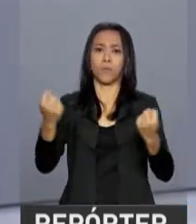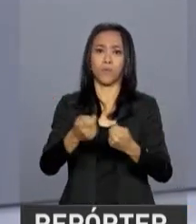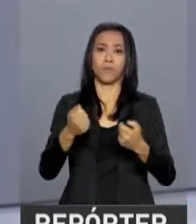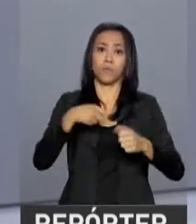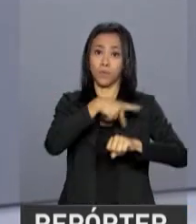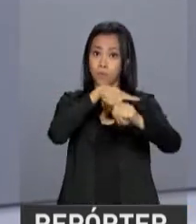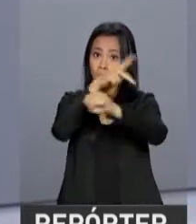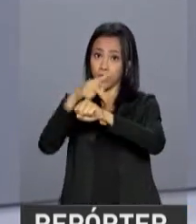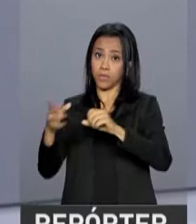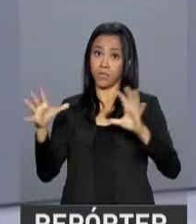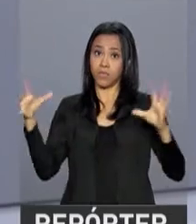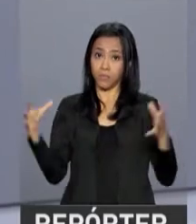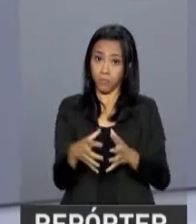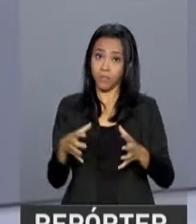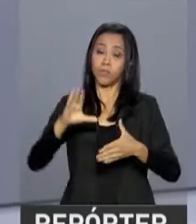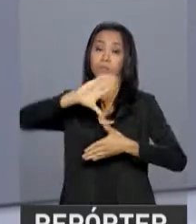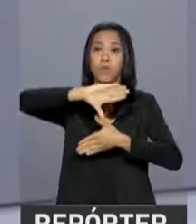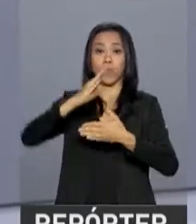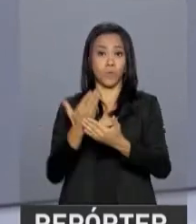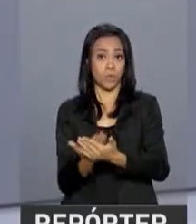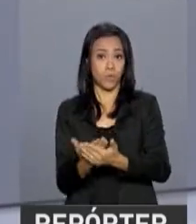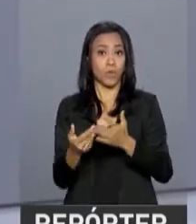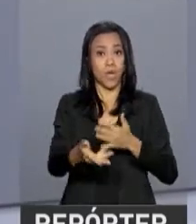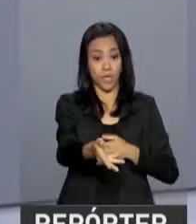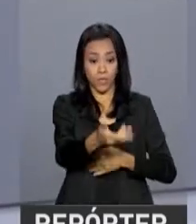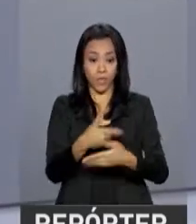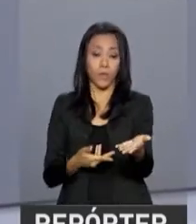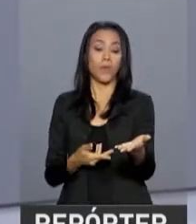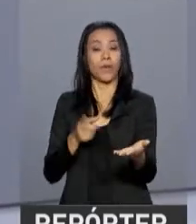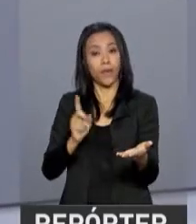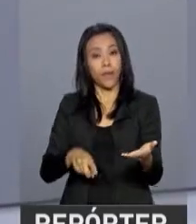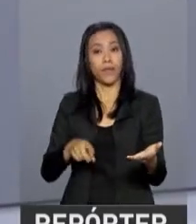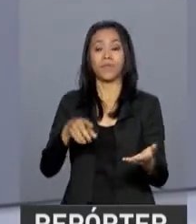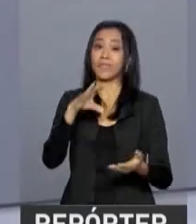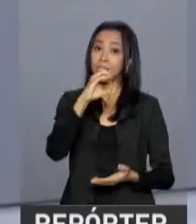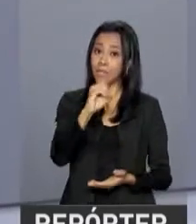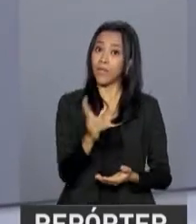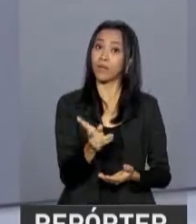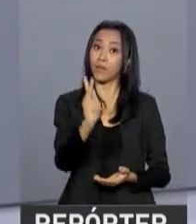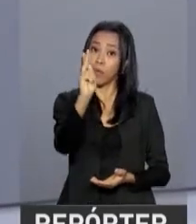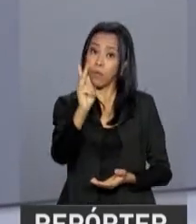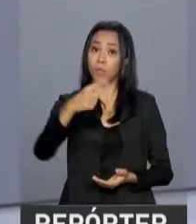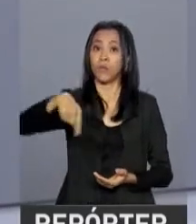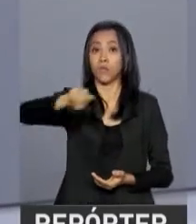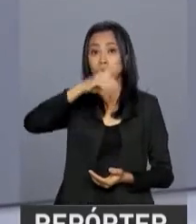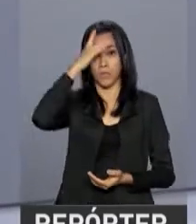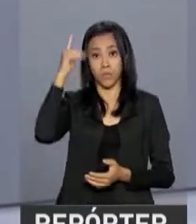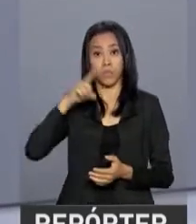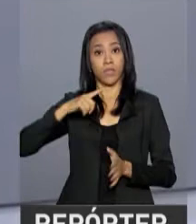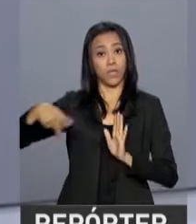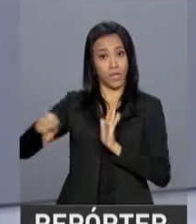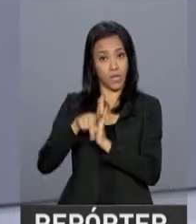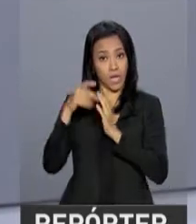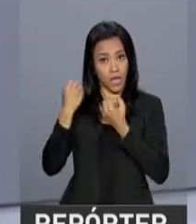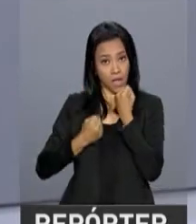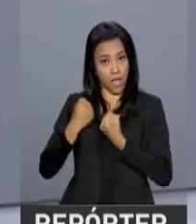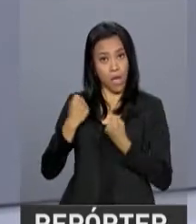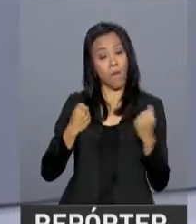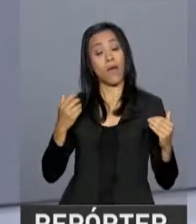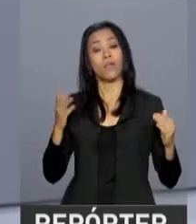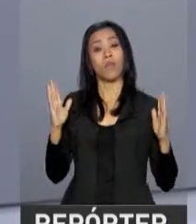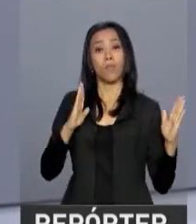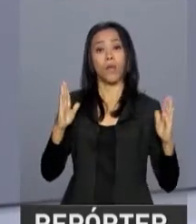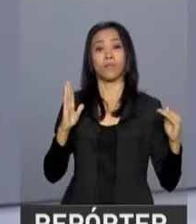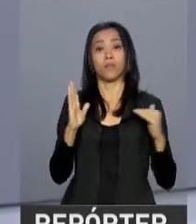os carros que terão que fazer a troca estão os 0 quilômetros. Proprietários de veículos usados terão até o dia 31